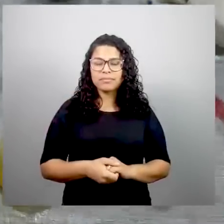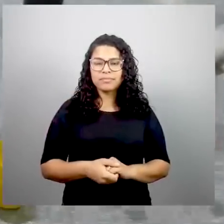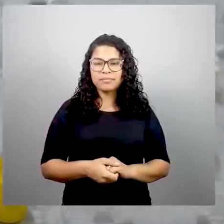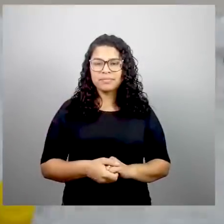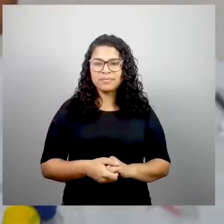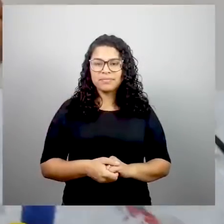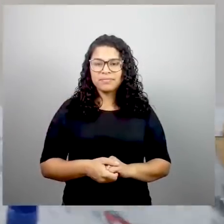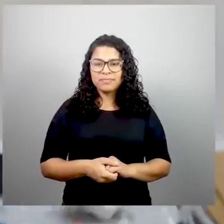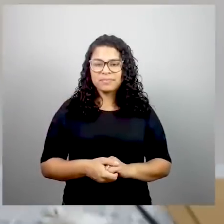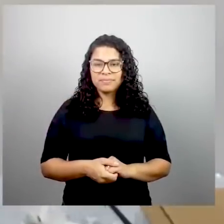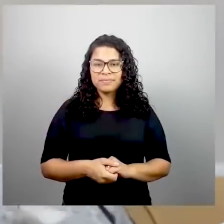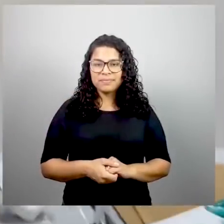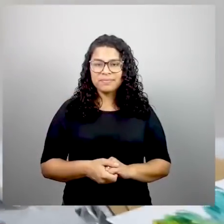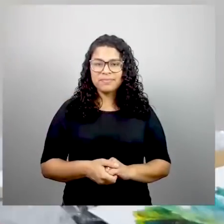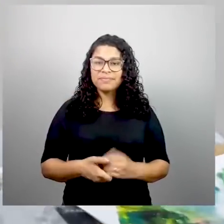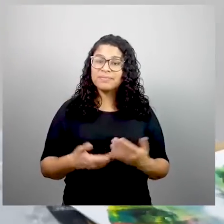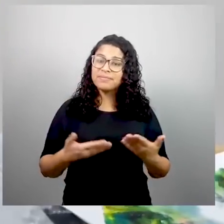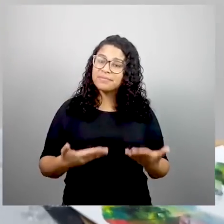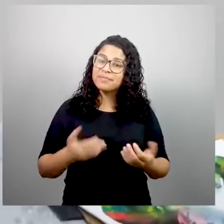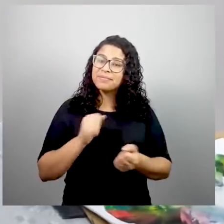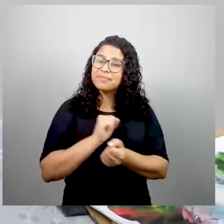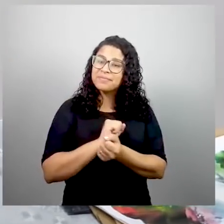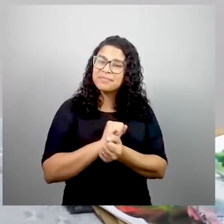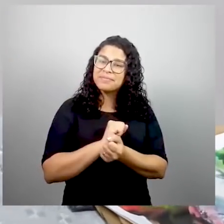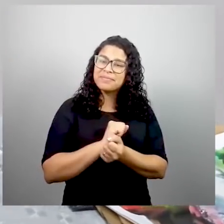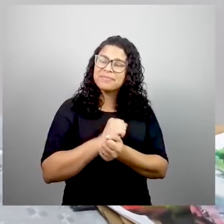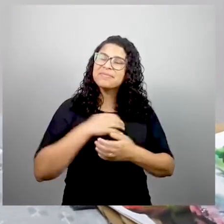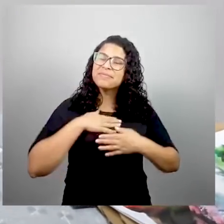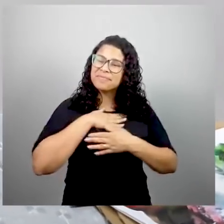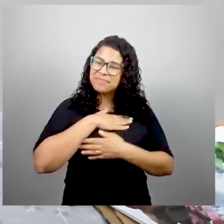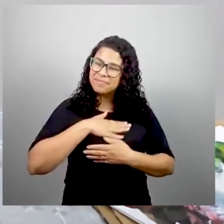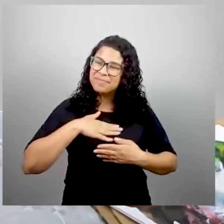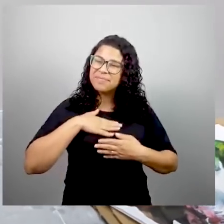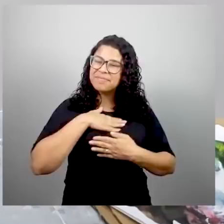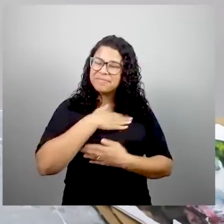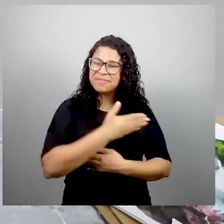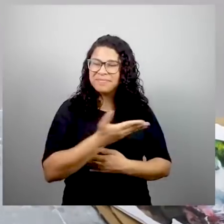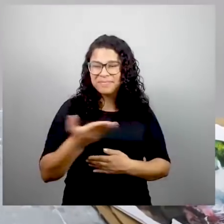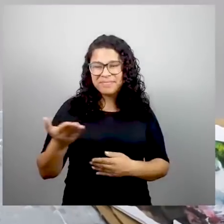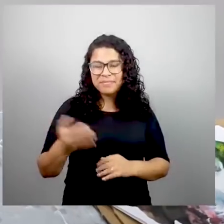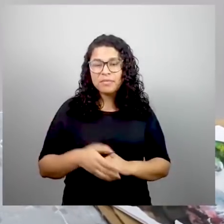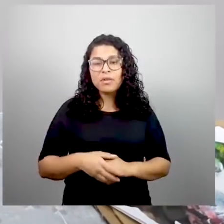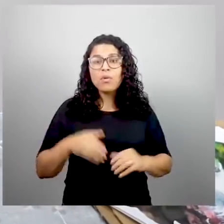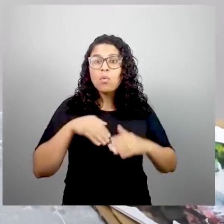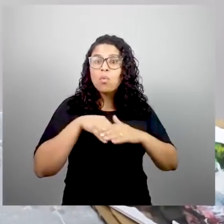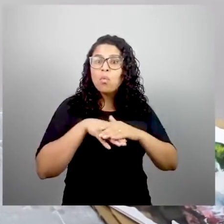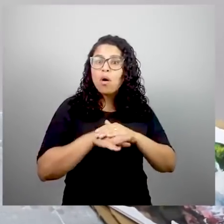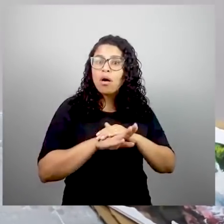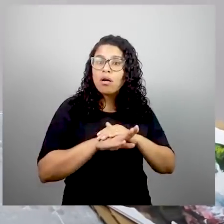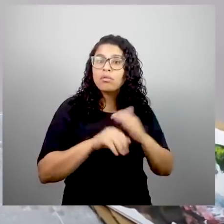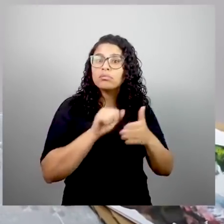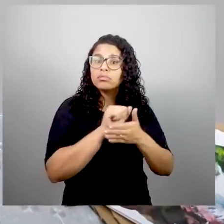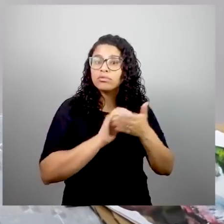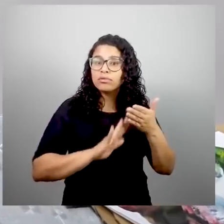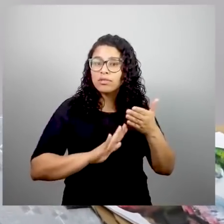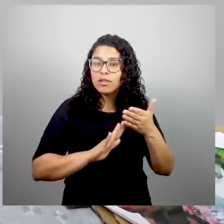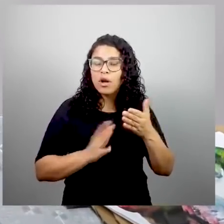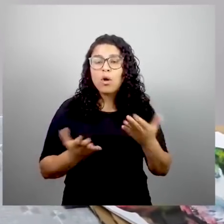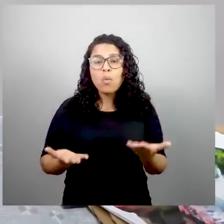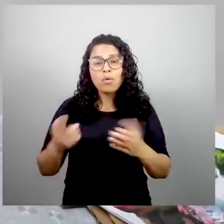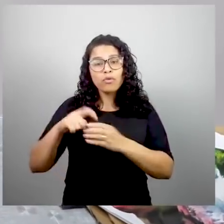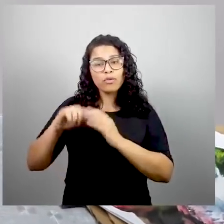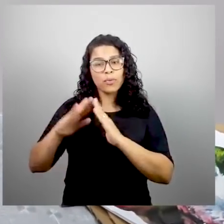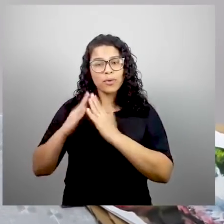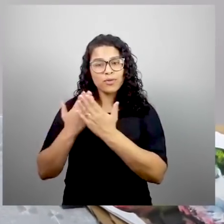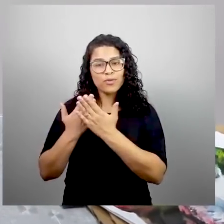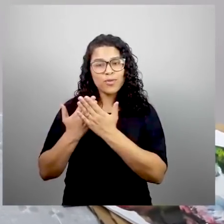pincel é essa. Olha, gente, espero que vocês tenham gostado. Guardem as atividades pra gente fazer uma linda